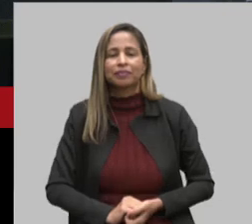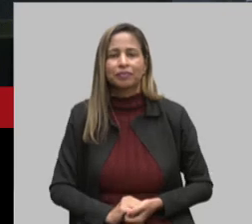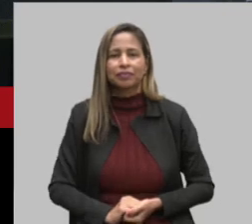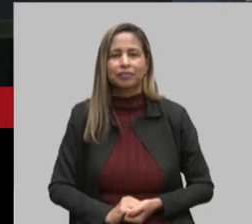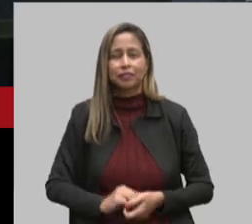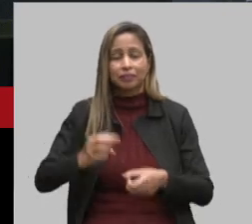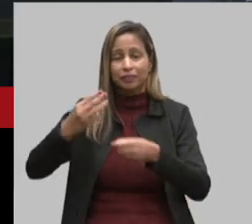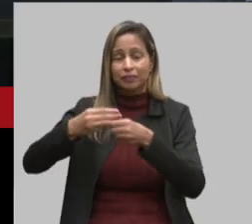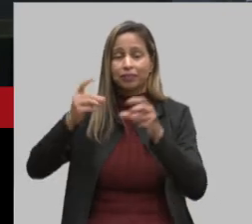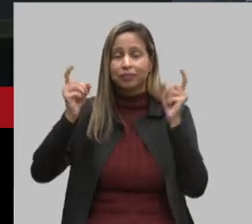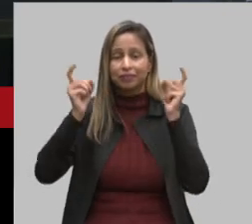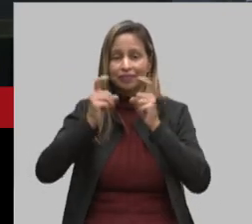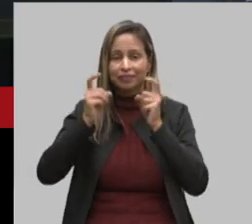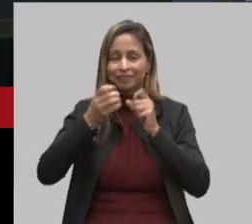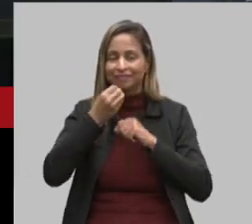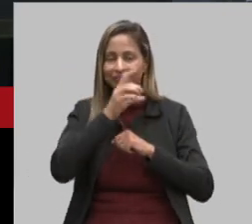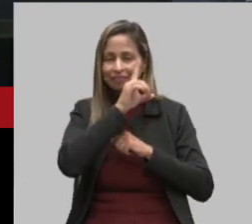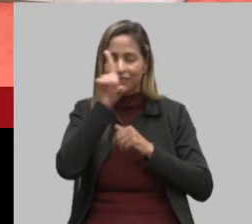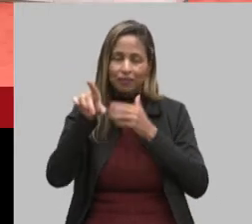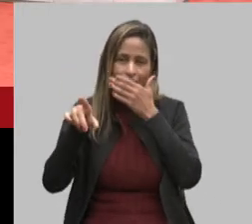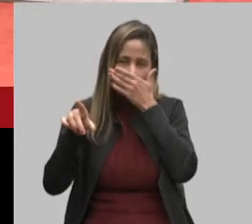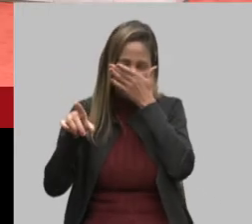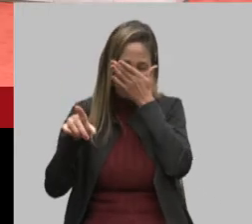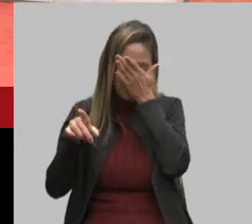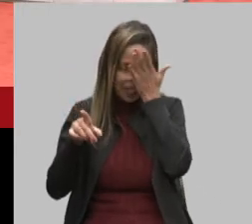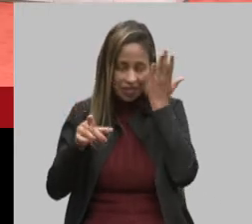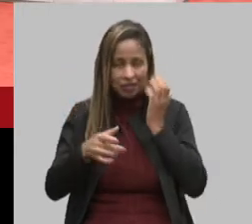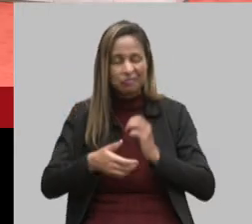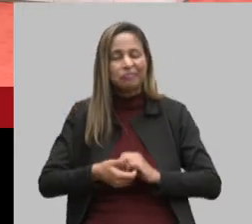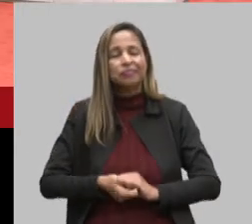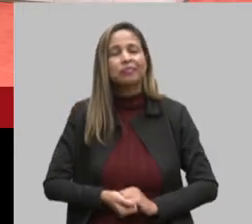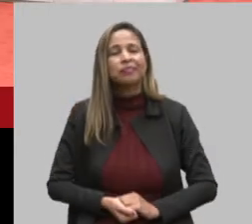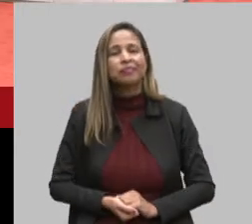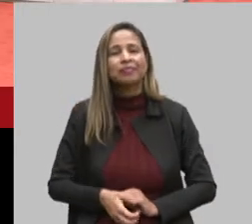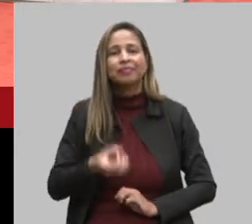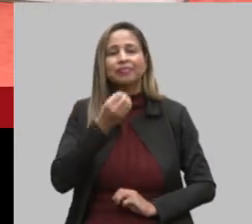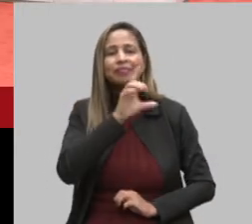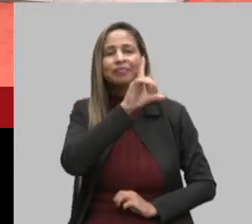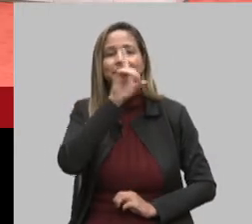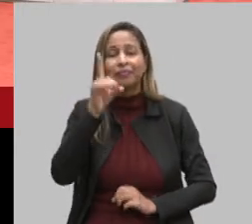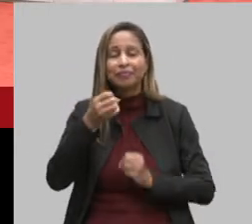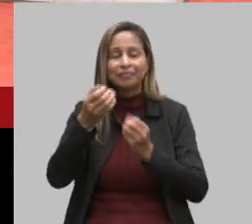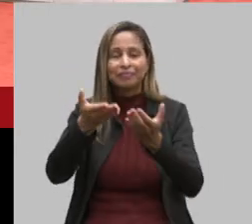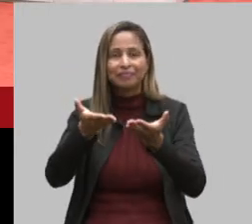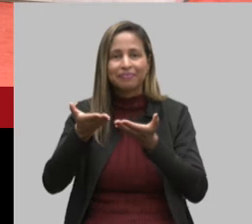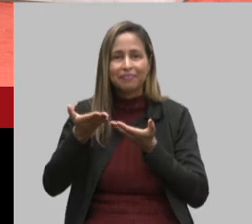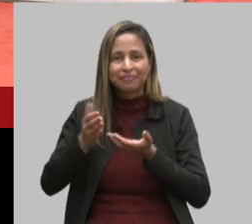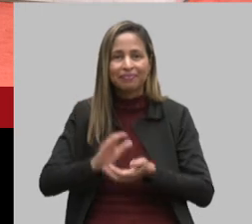Sabará Bom dia elbert bom dia bom dia seja bem-vindo